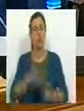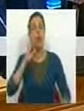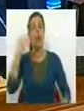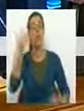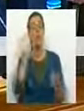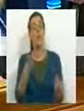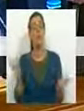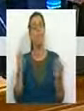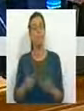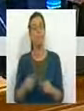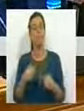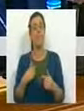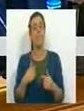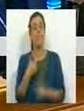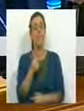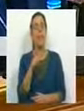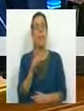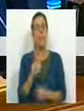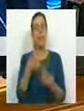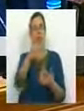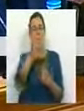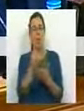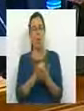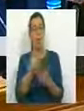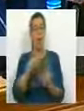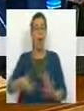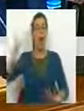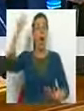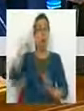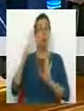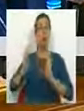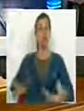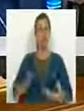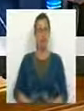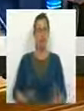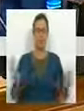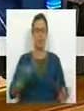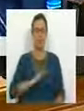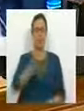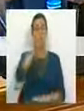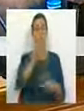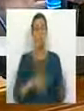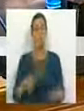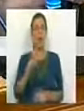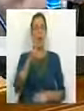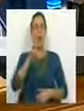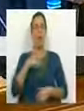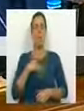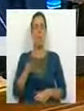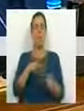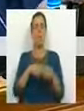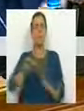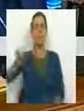futuro voltaremos a ter um Tejo despoluído como tivemos há muitos anos atrás. Mas, Sr. Ministro, relativamente ao Rio Almonda, outro problema do